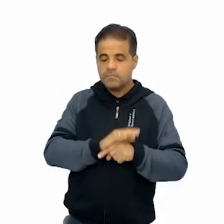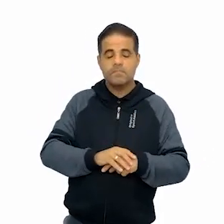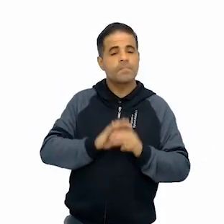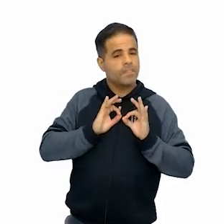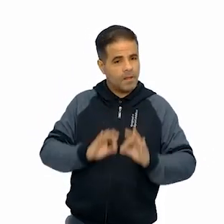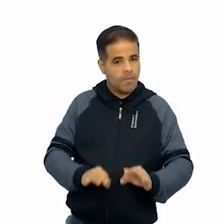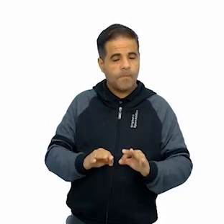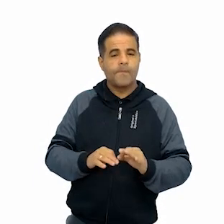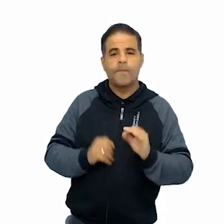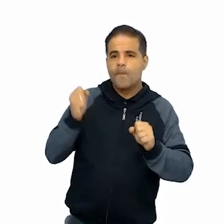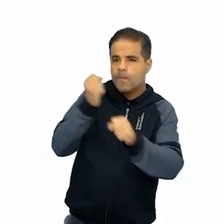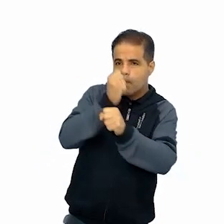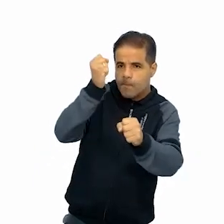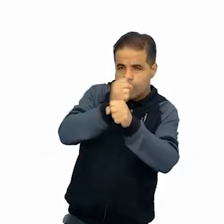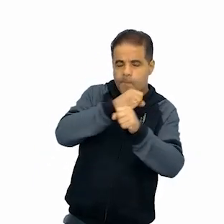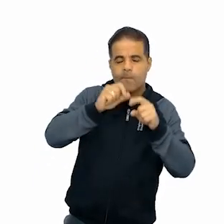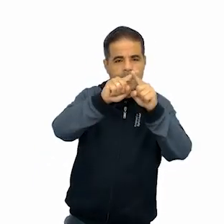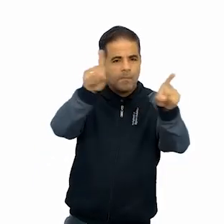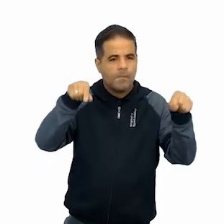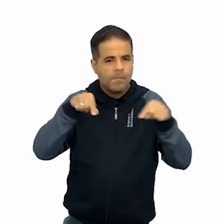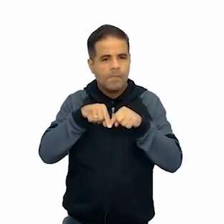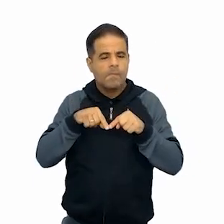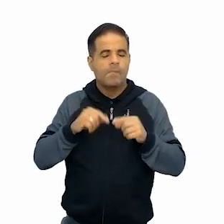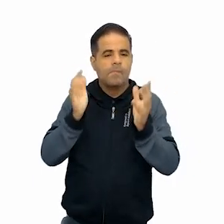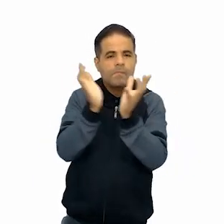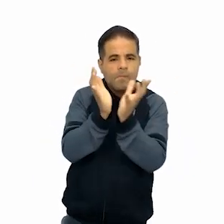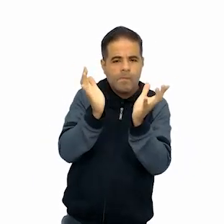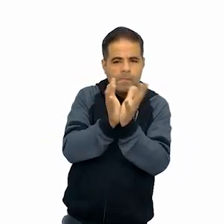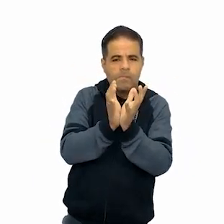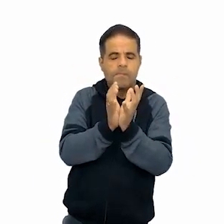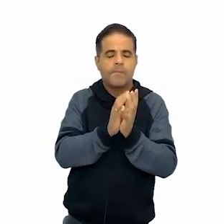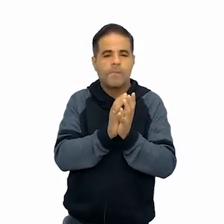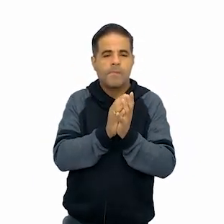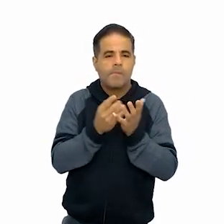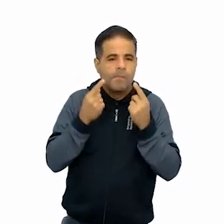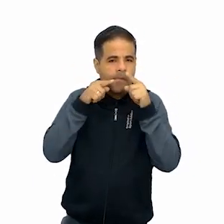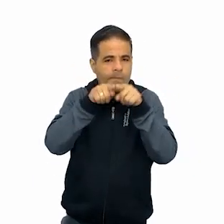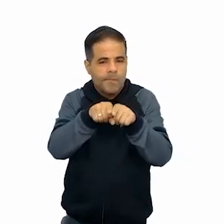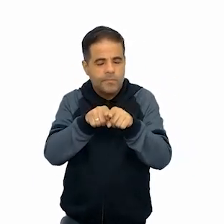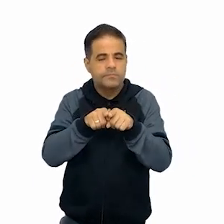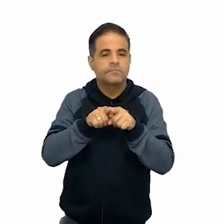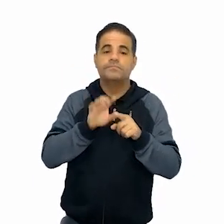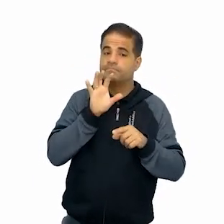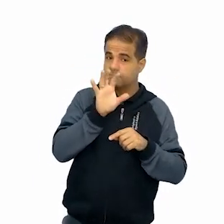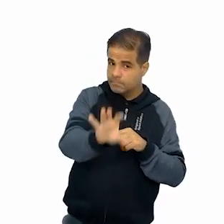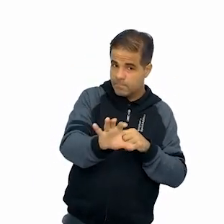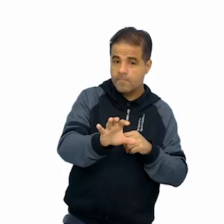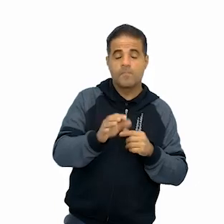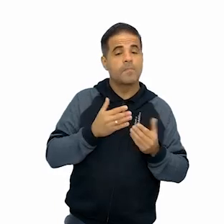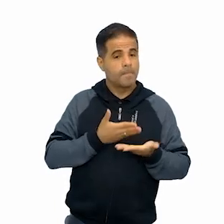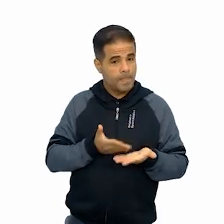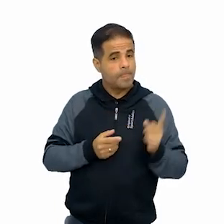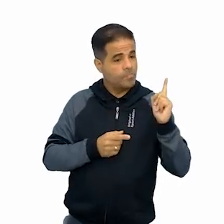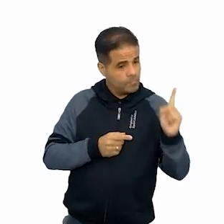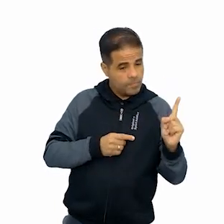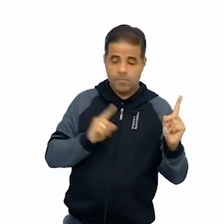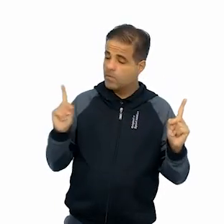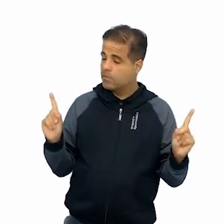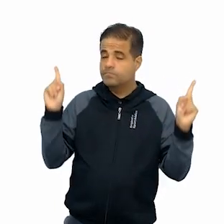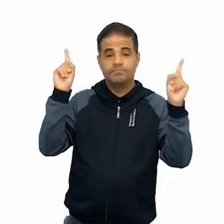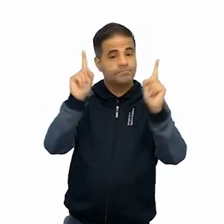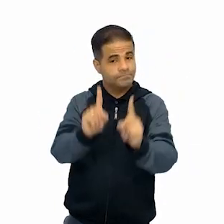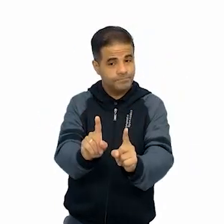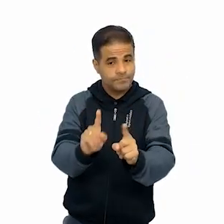de fato, se construa na sala de aula um clima cooperativo e uma parceria efetiva em que um ajuda o